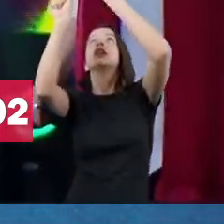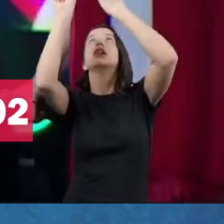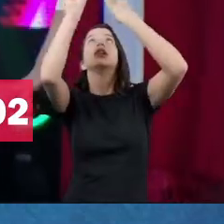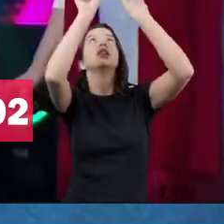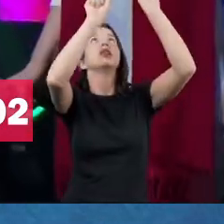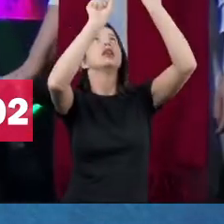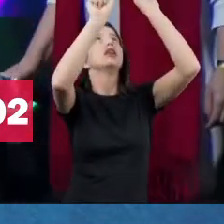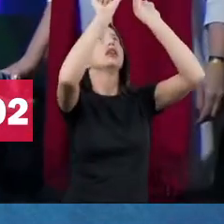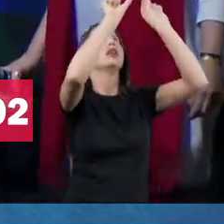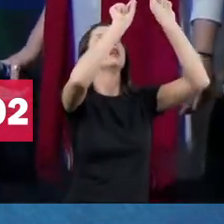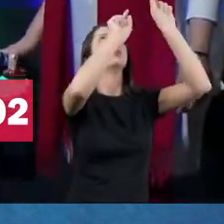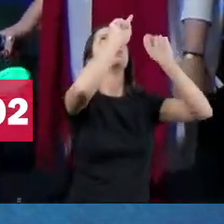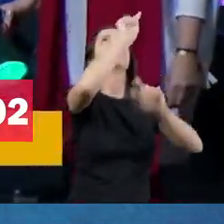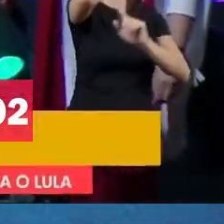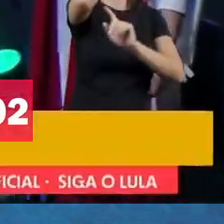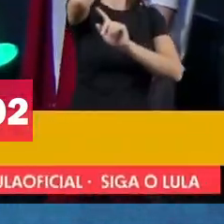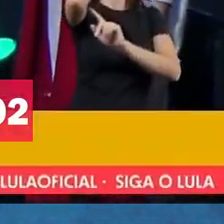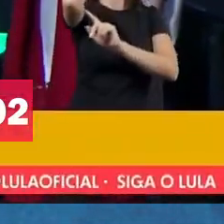firmamento.